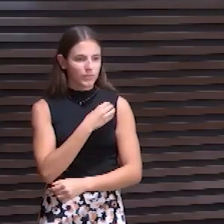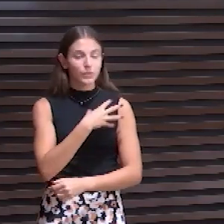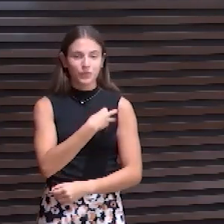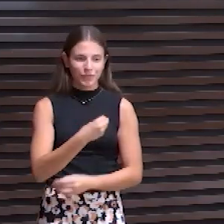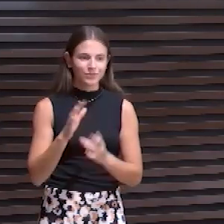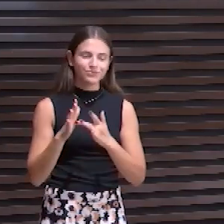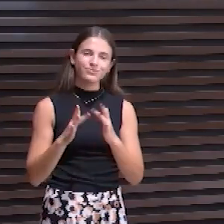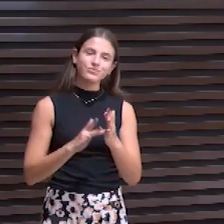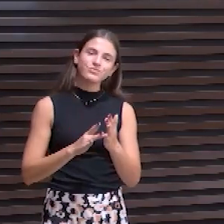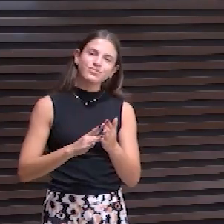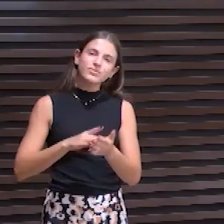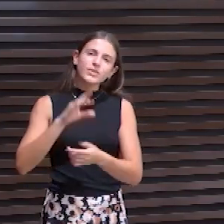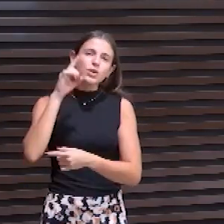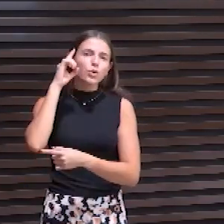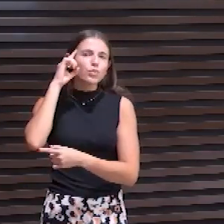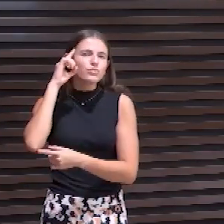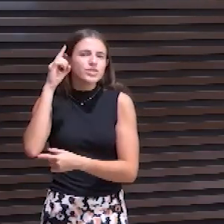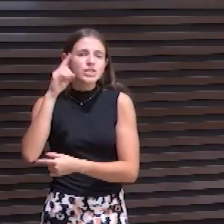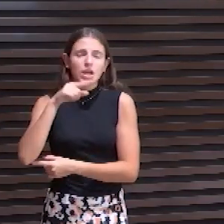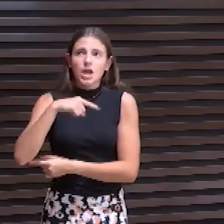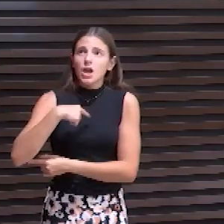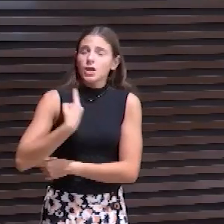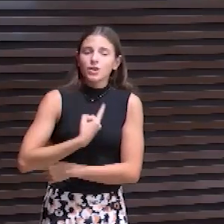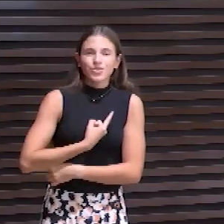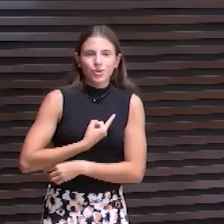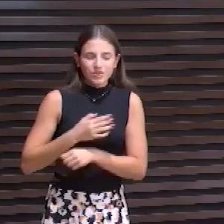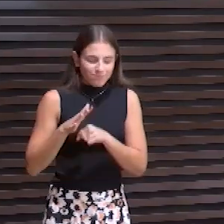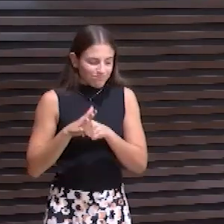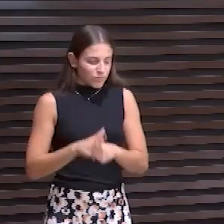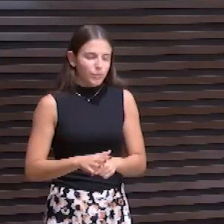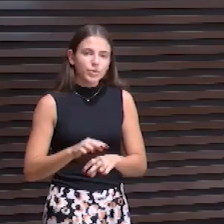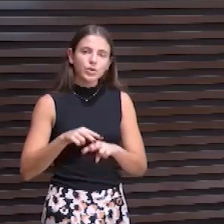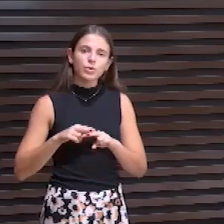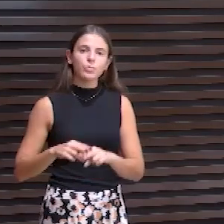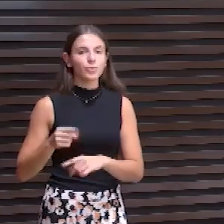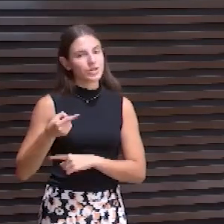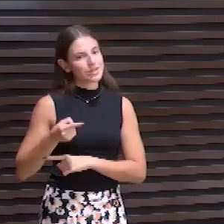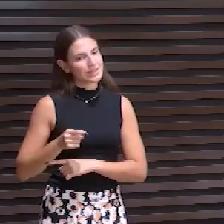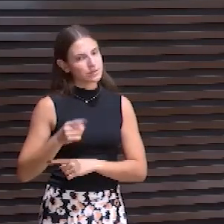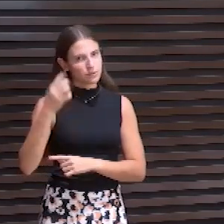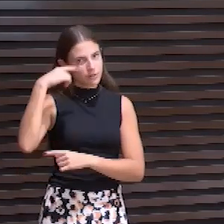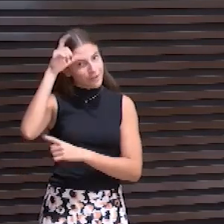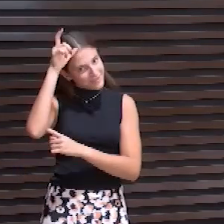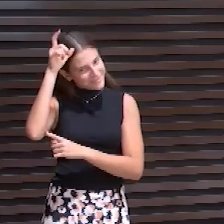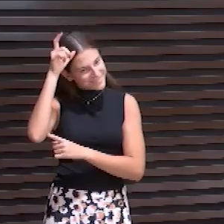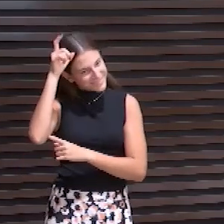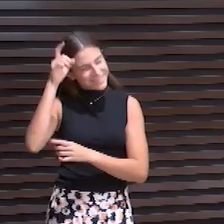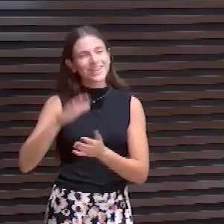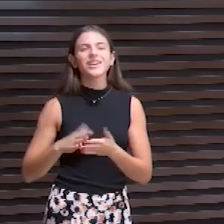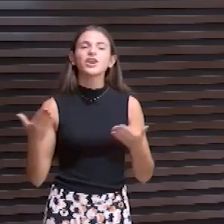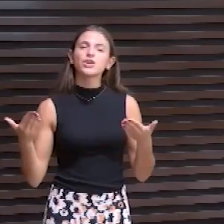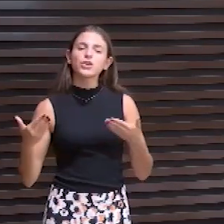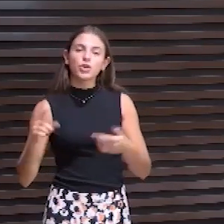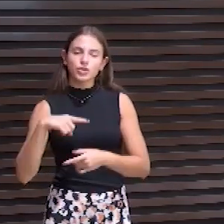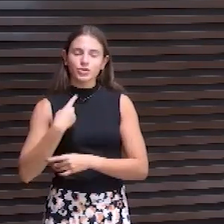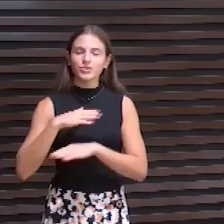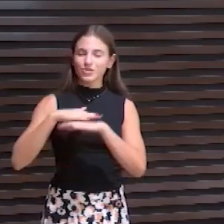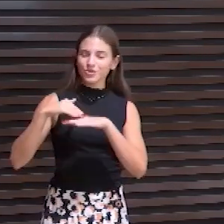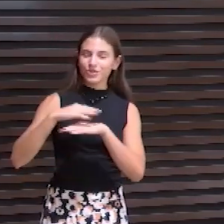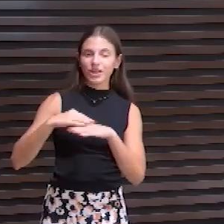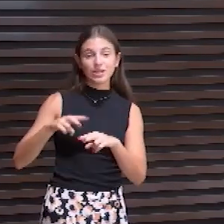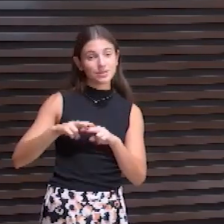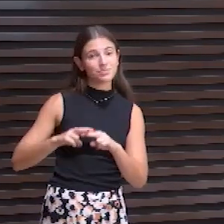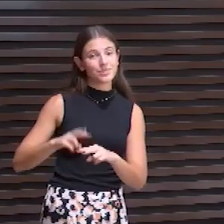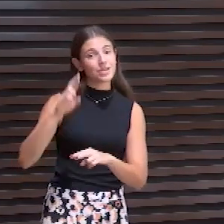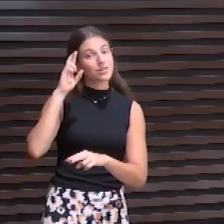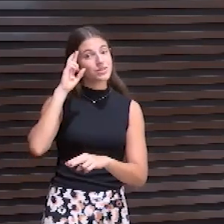Um dia nós também éramos oprimidos por Satanás. E hoje nós somos consolados pelo Senhor. Então nós, que